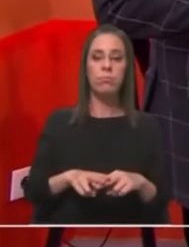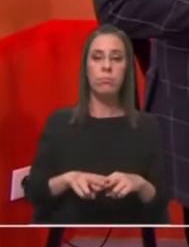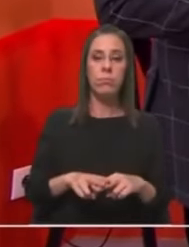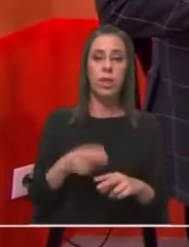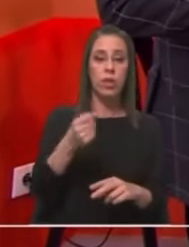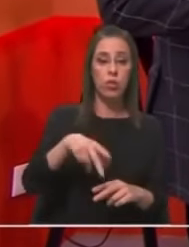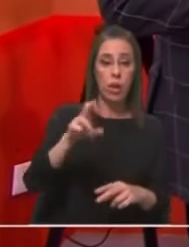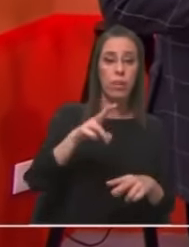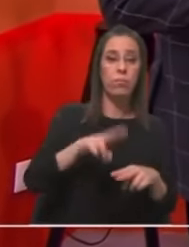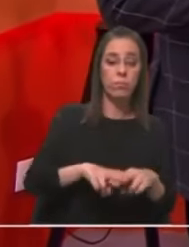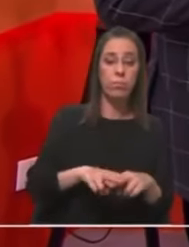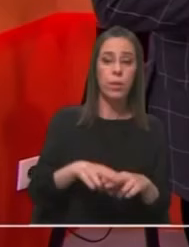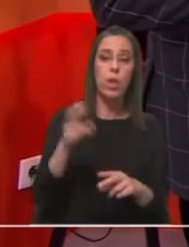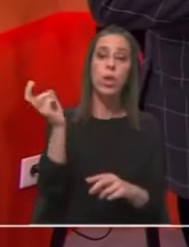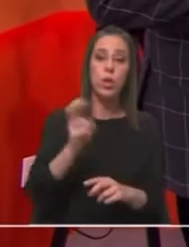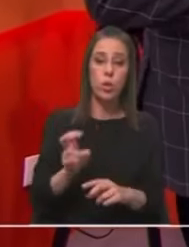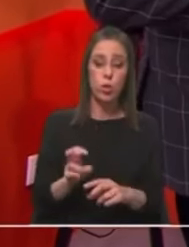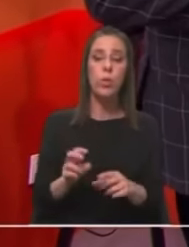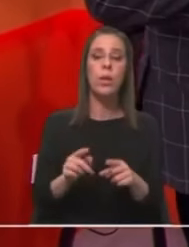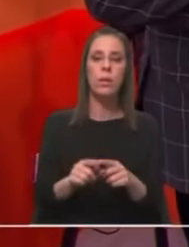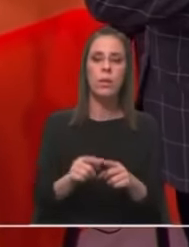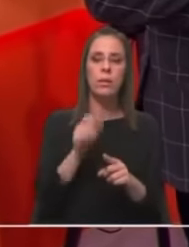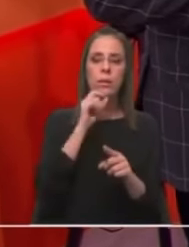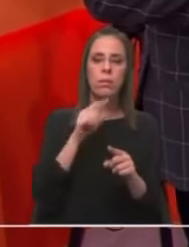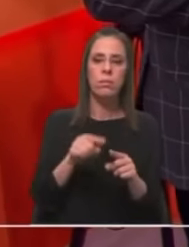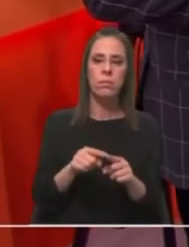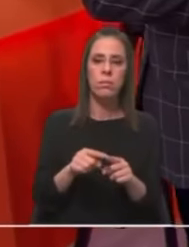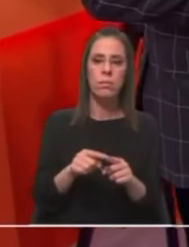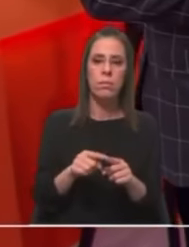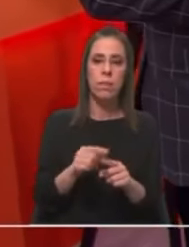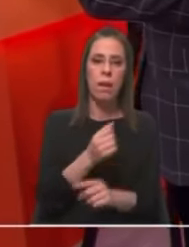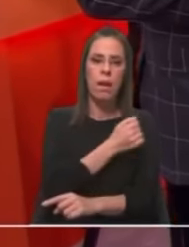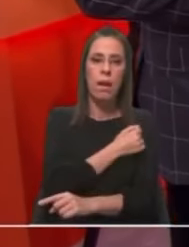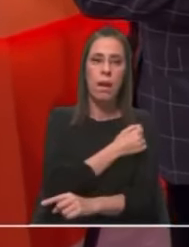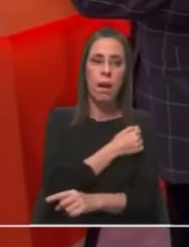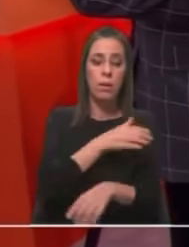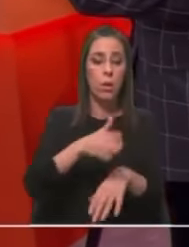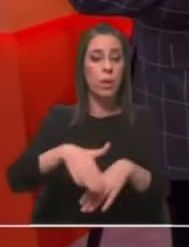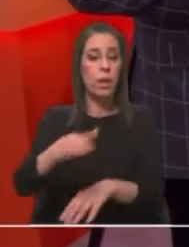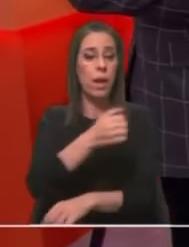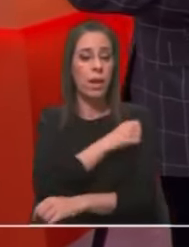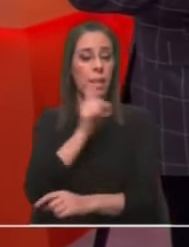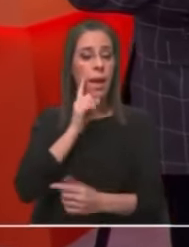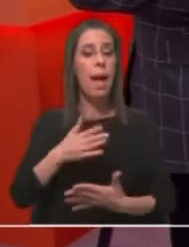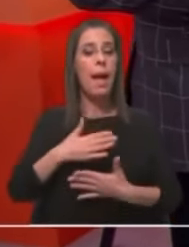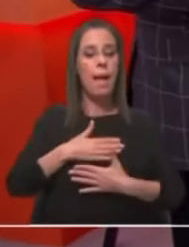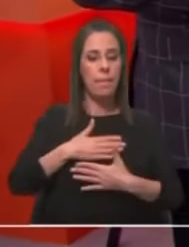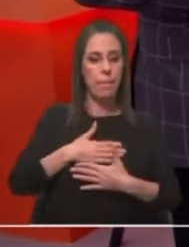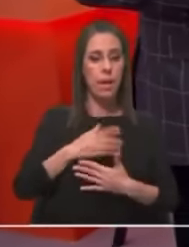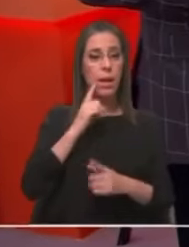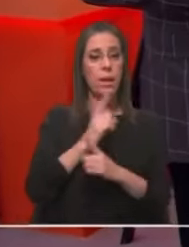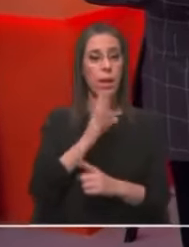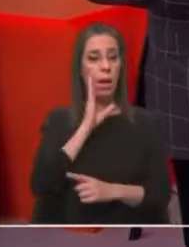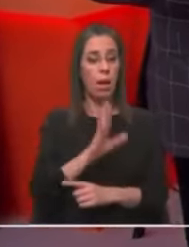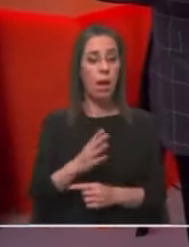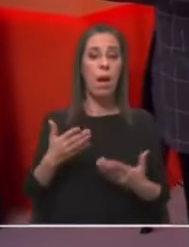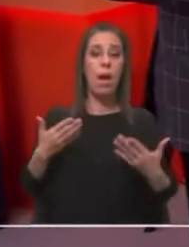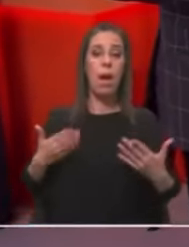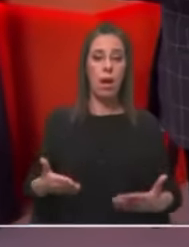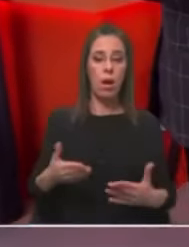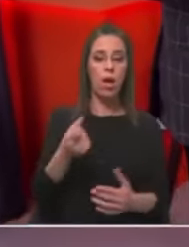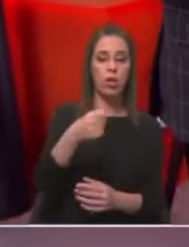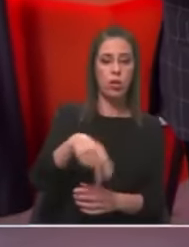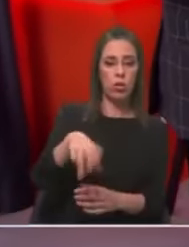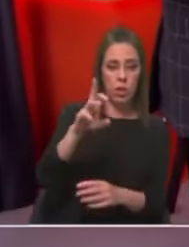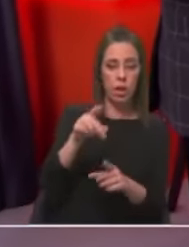pela GNR. Foi detido no Estoril, provavelmente em casa ou à saída de casa da amiga onde estava hospedado, e está neste momento no posto da